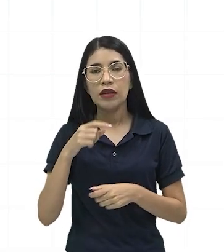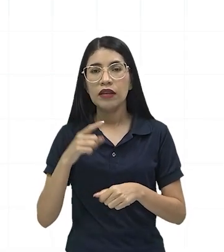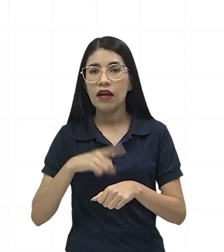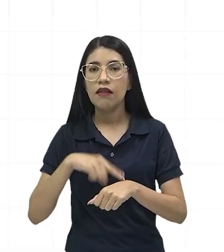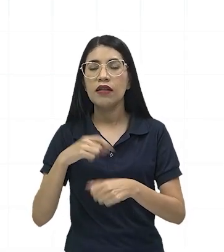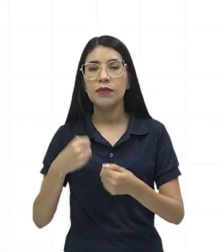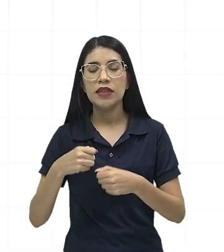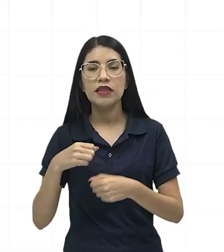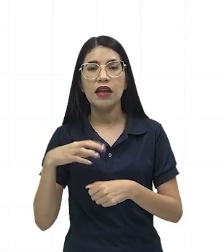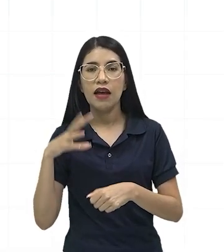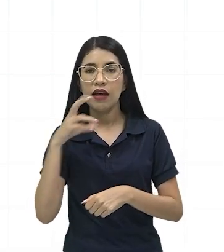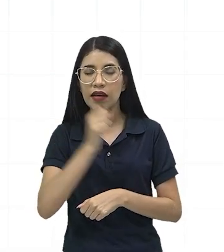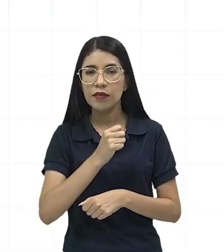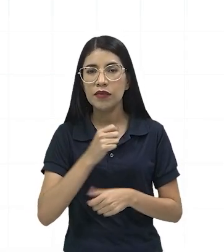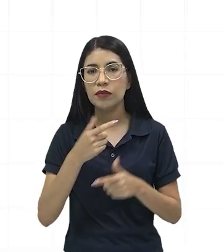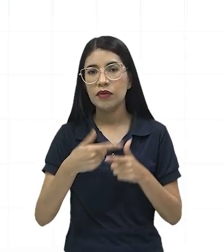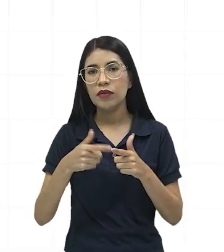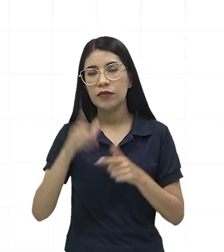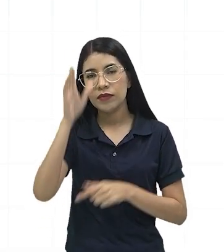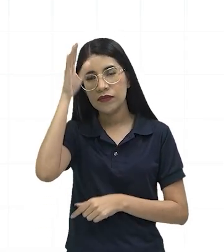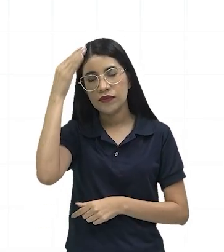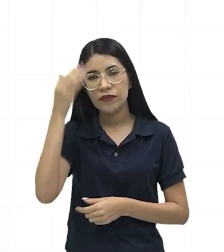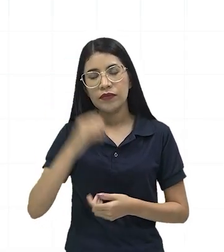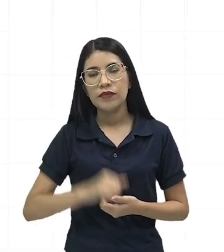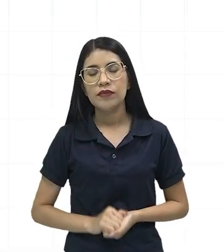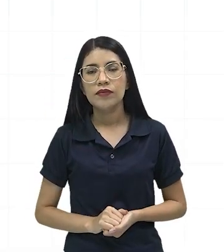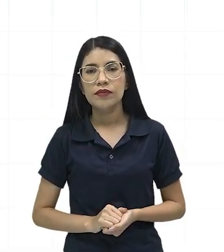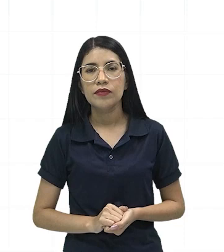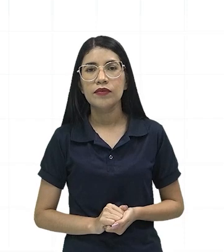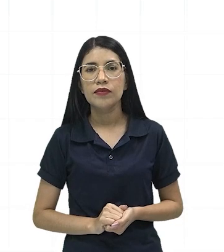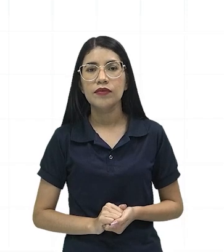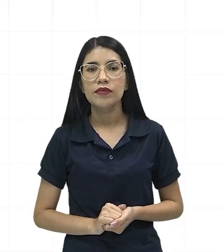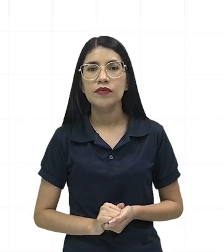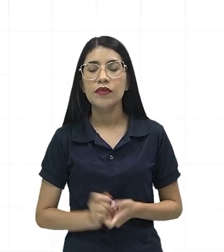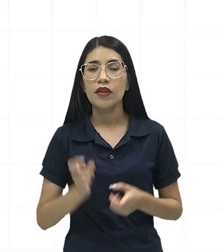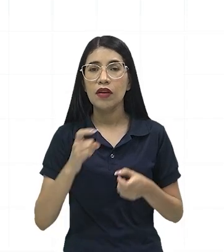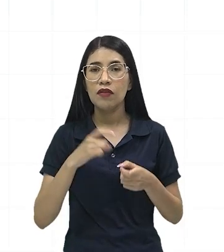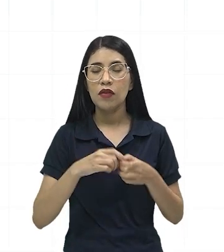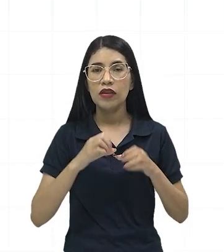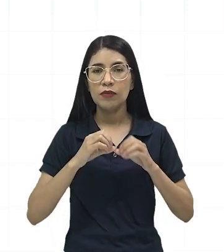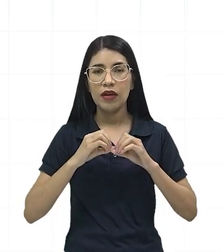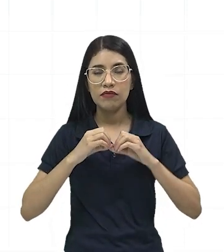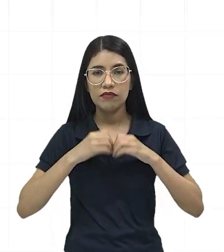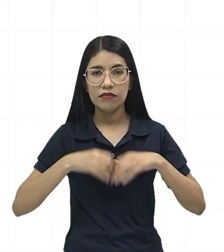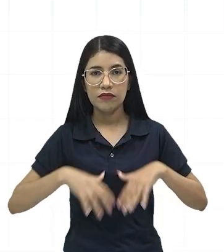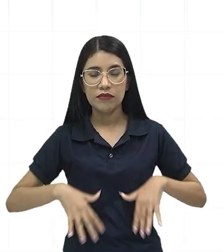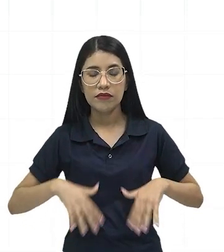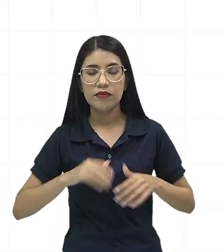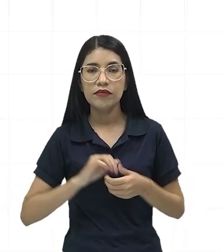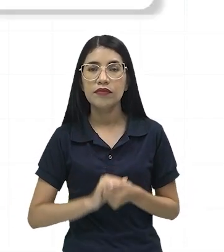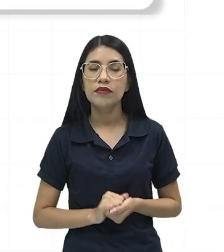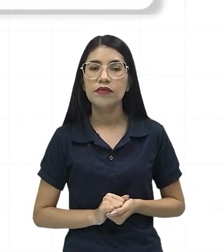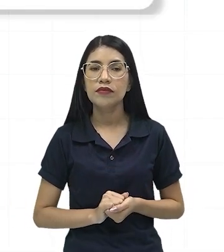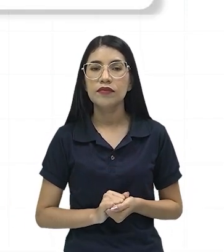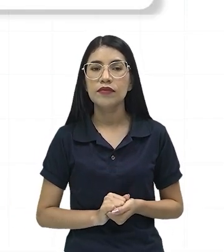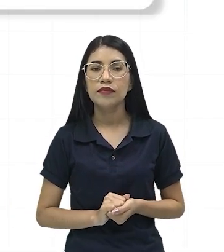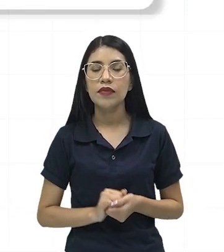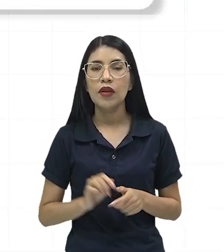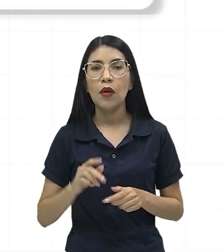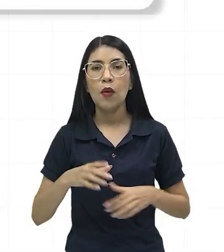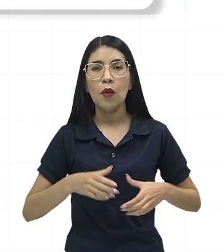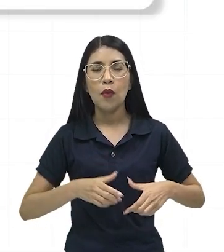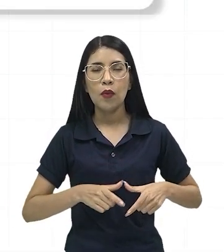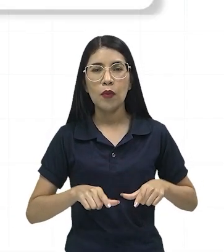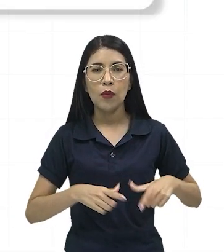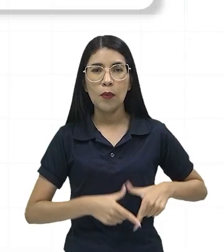precisa resolver aquilo rapidamente, certo? Voltando aí para as nossas glândulas endócrinas, temos aí